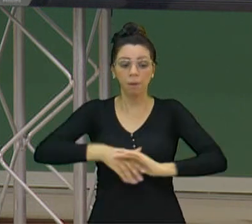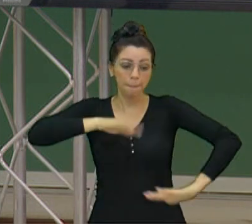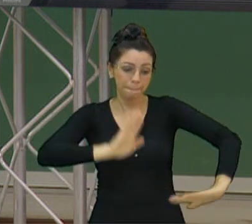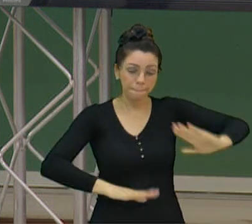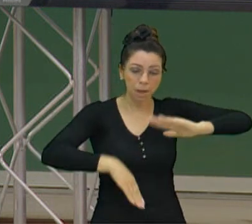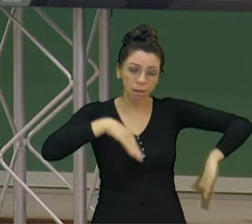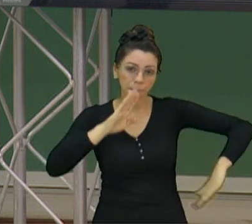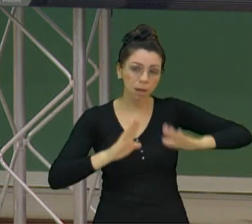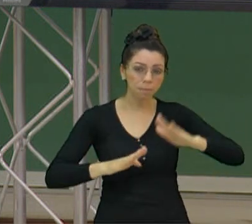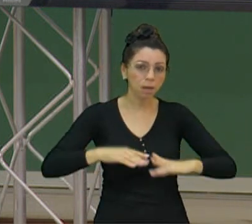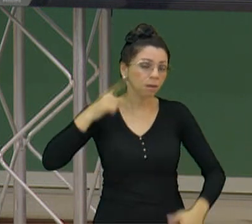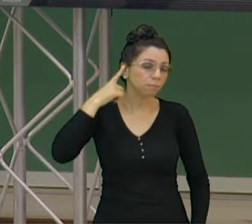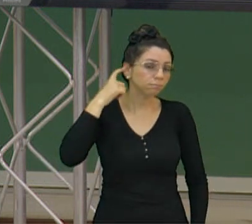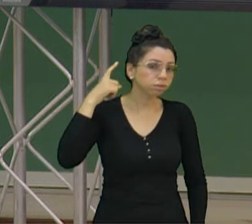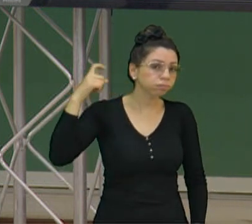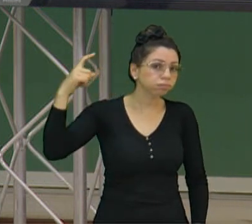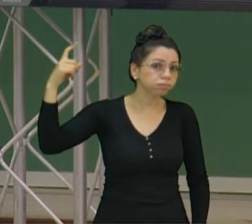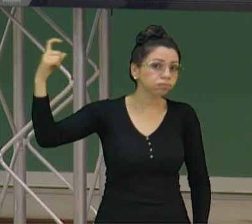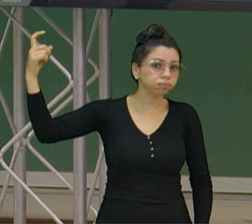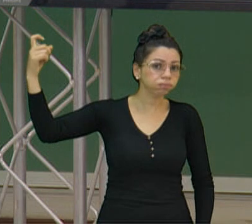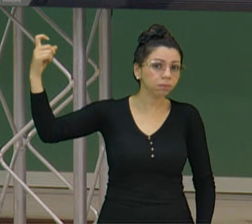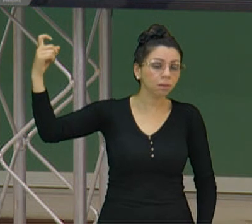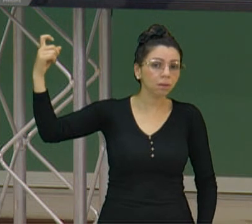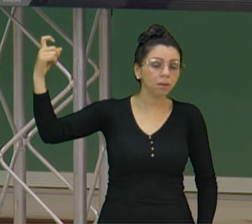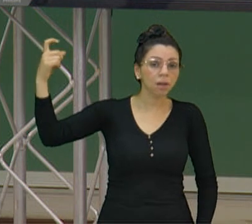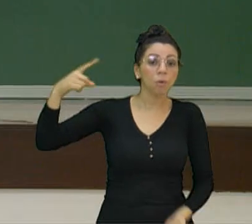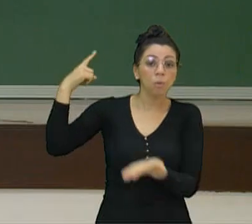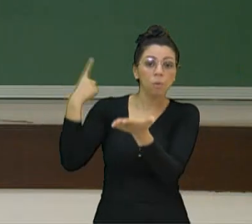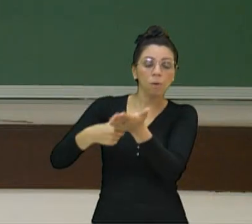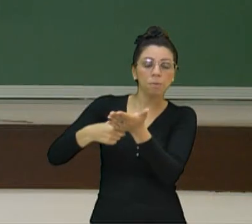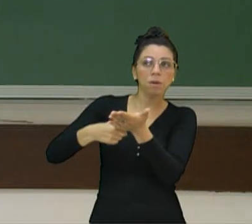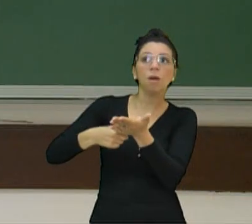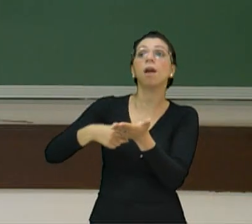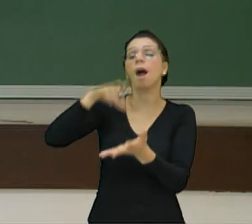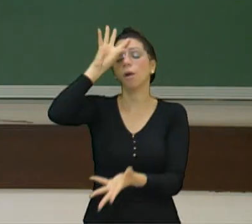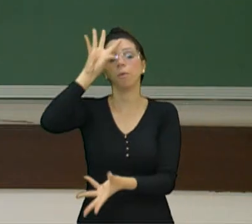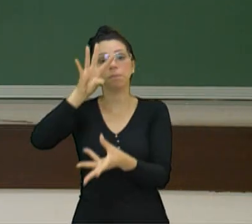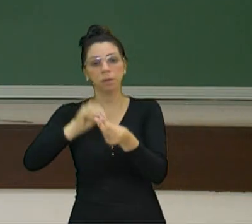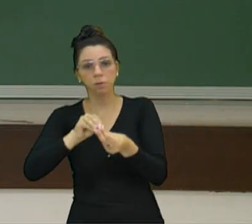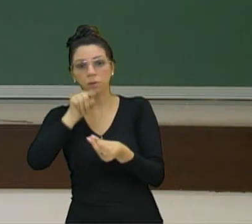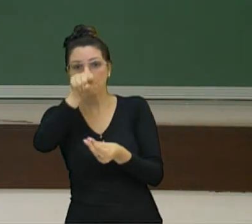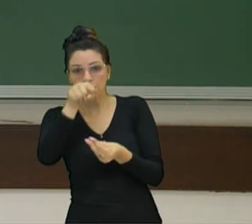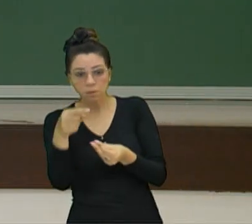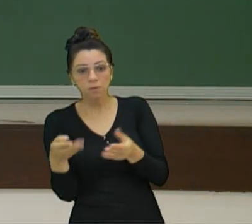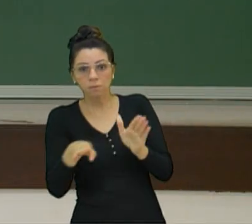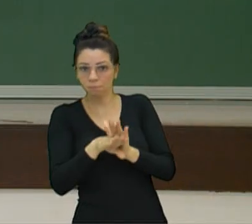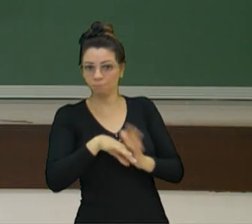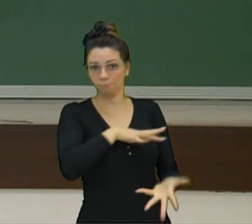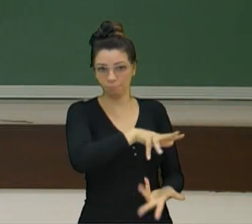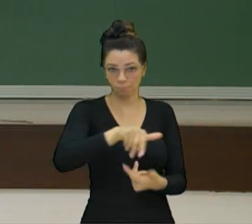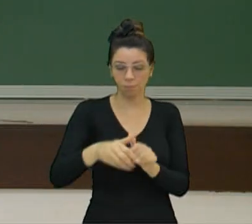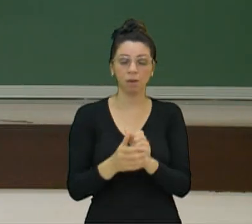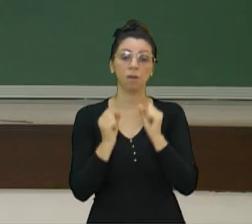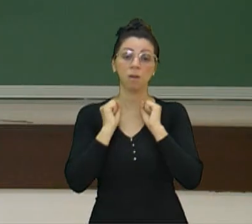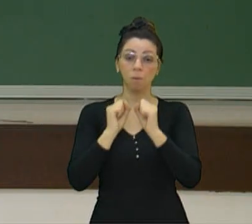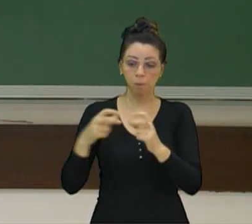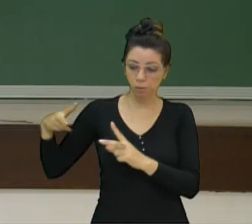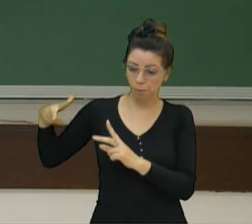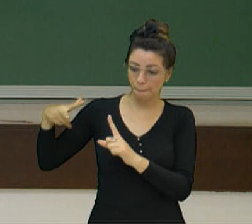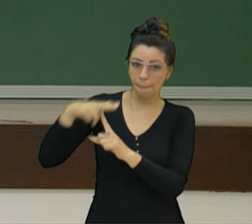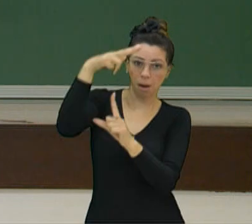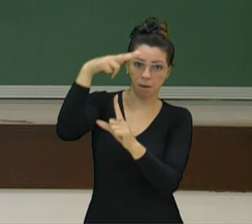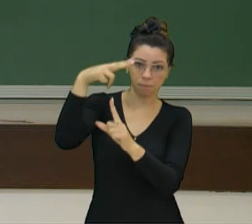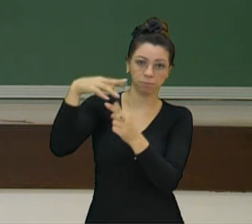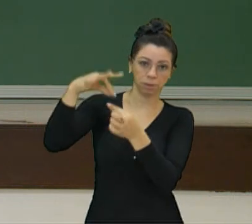tambor e esse será nosso código. Quando você tocar, eu entenderei que você chegou à terra e eu posso cortar a